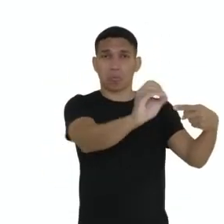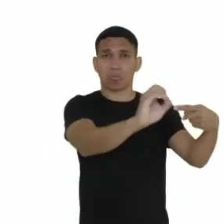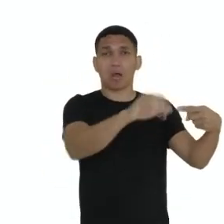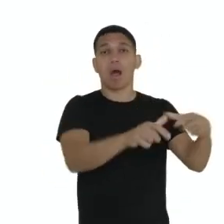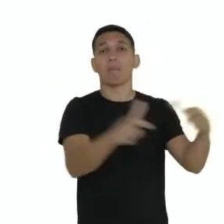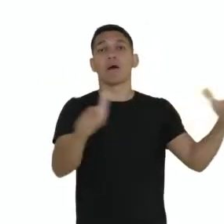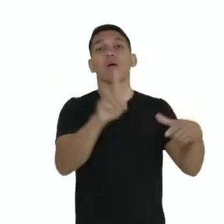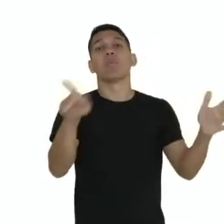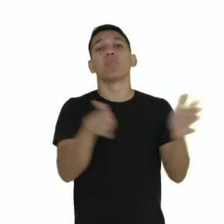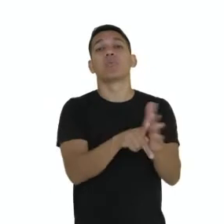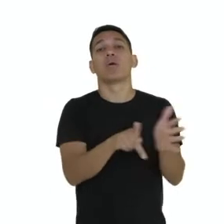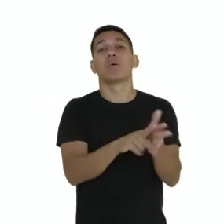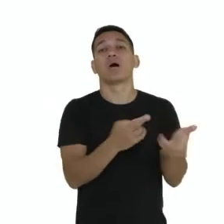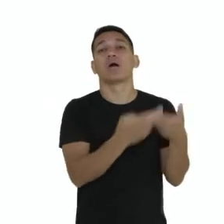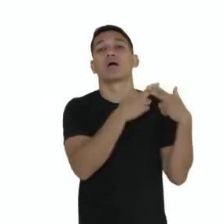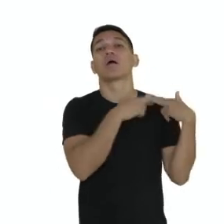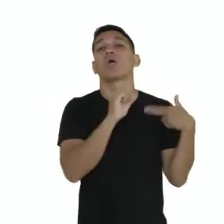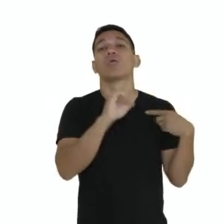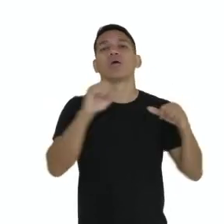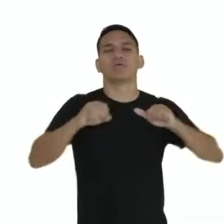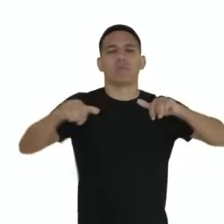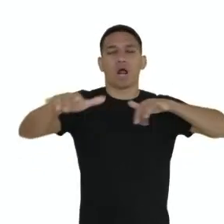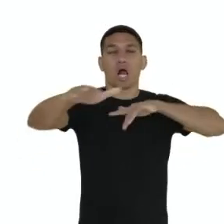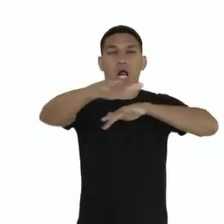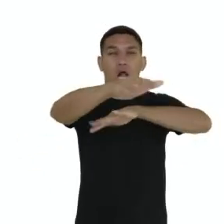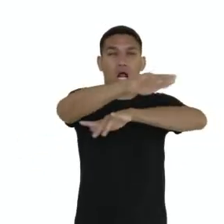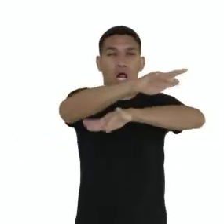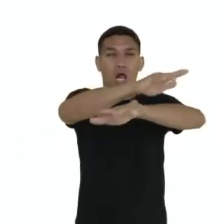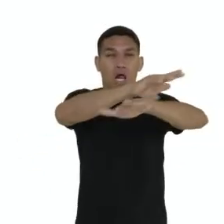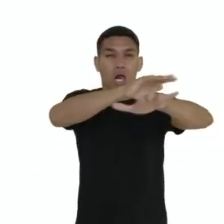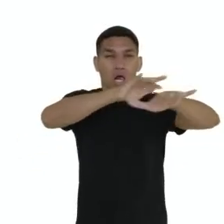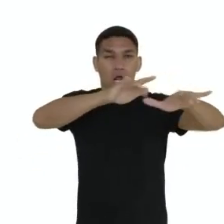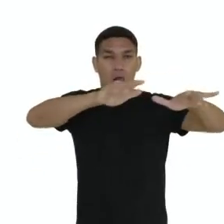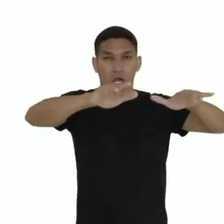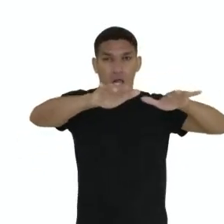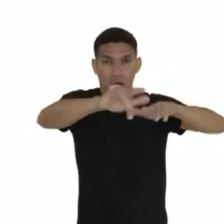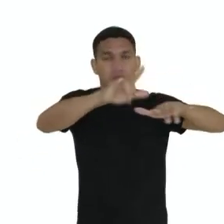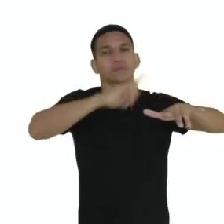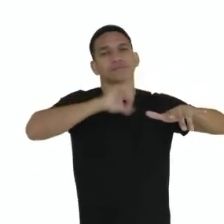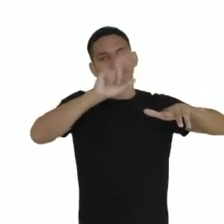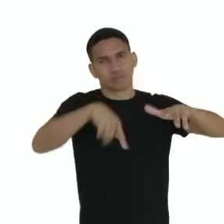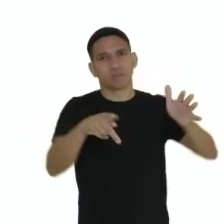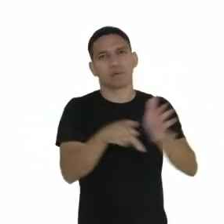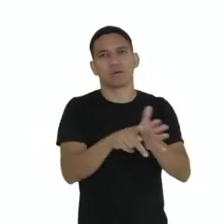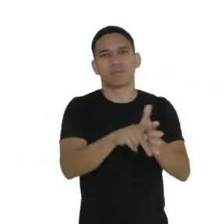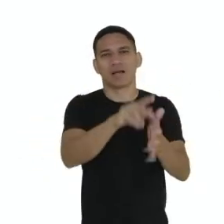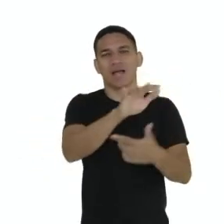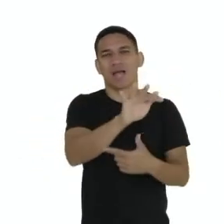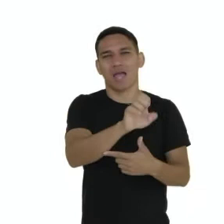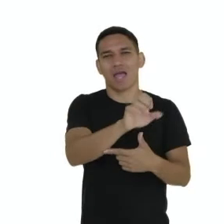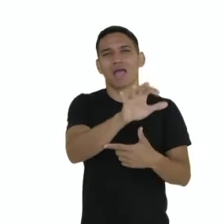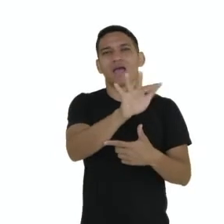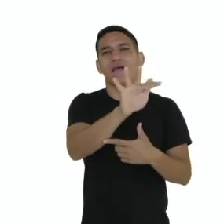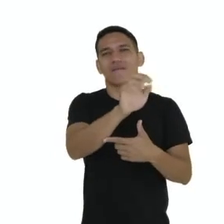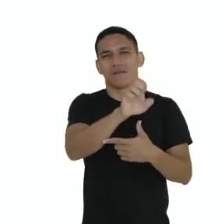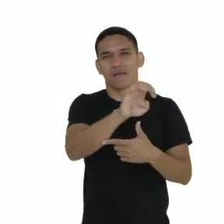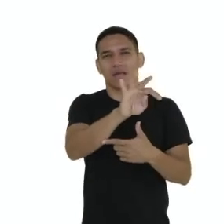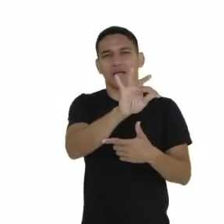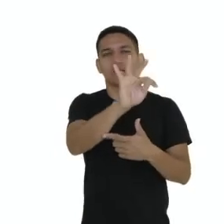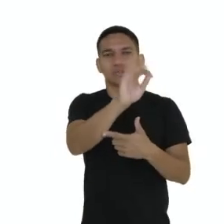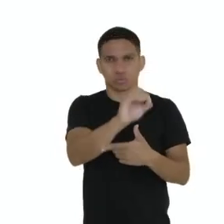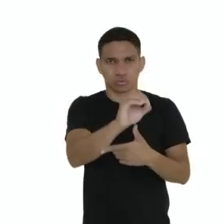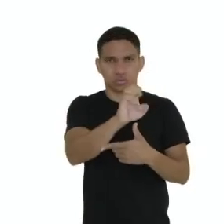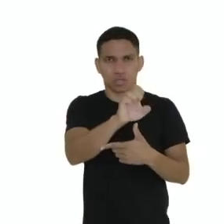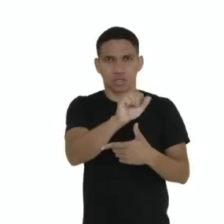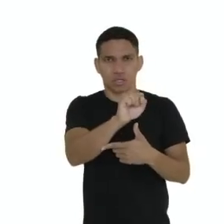responsáveis pela emissão dos gases de efeito estufa, certo? O famoso, em termo inglês, GE. Lembrando que esses gases